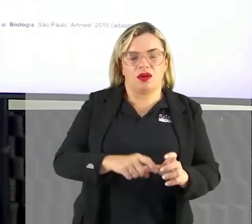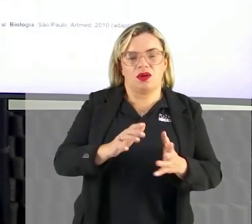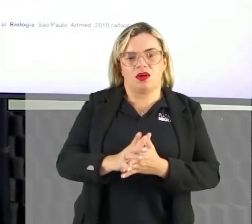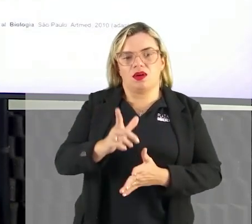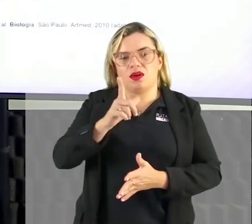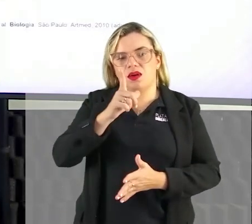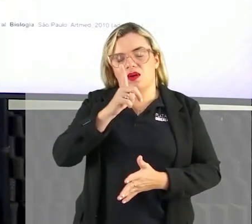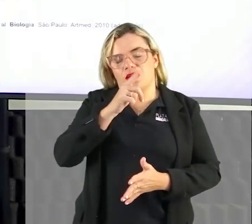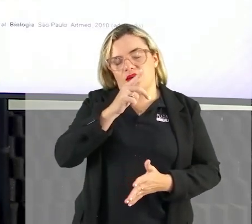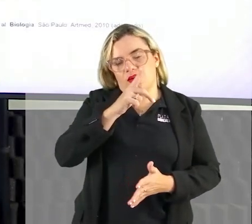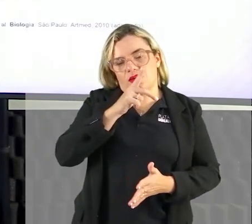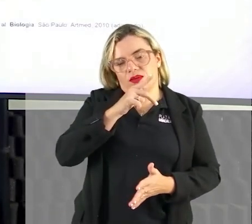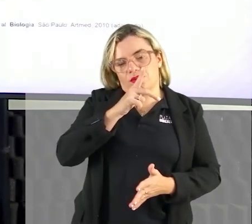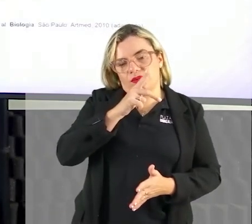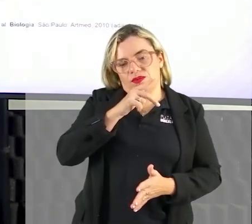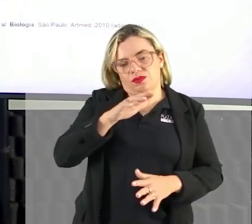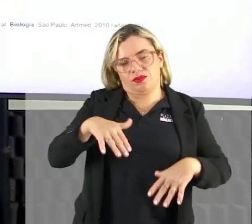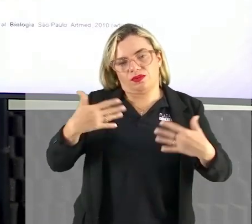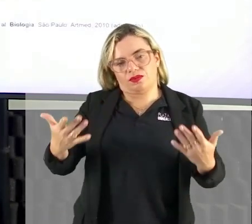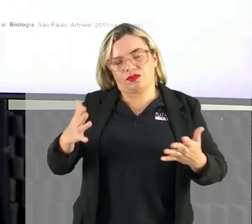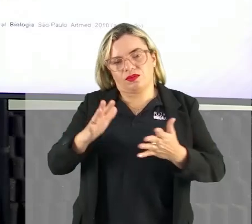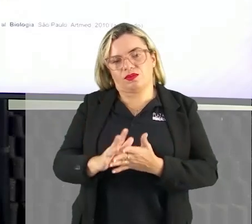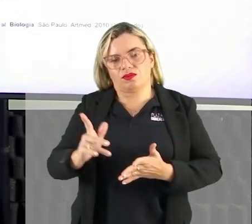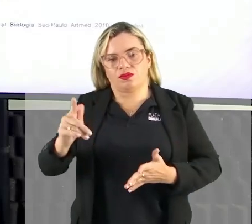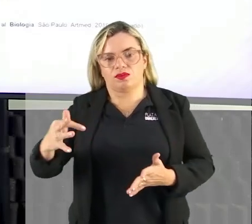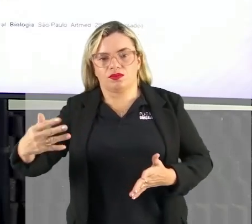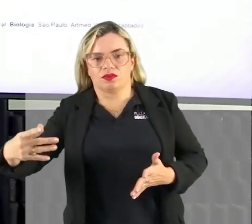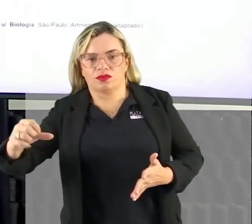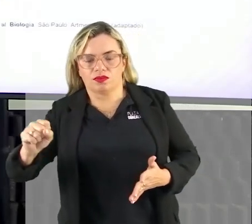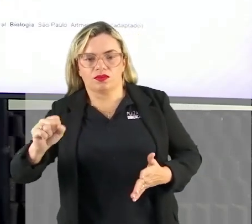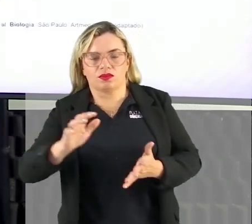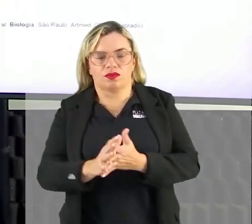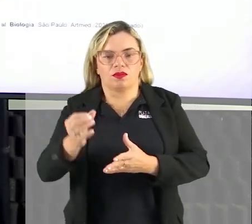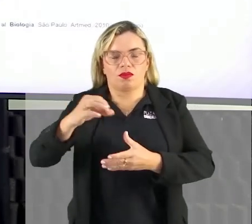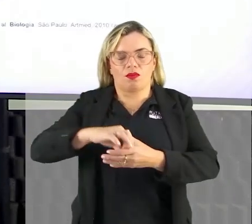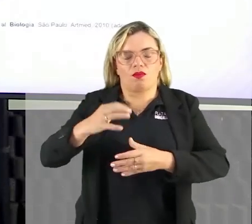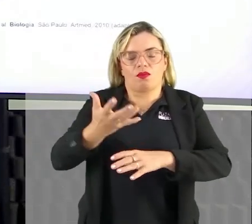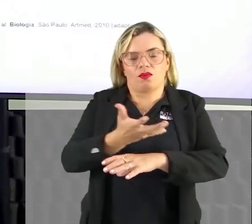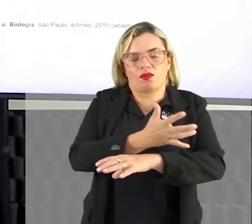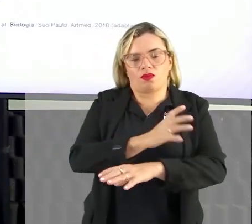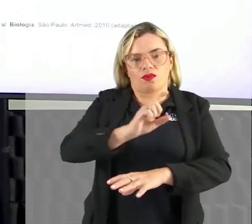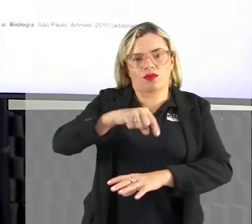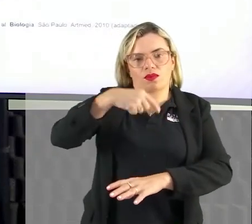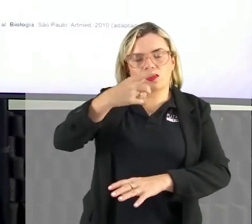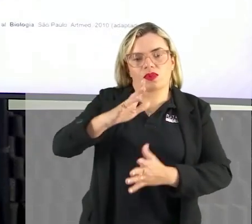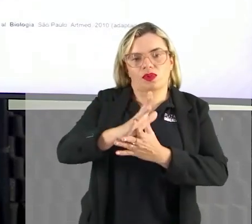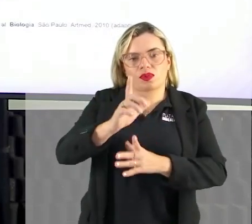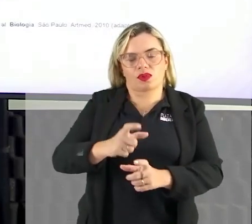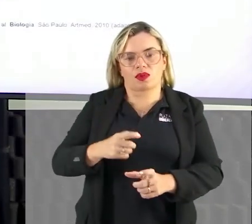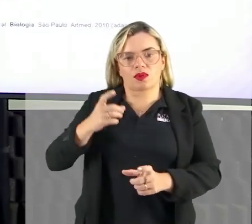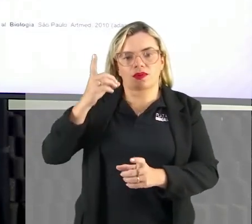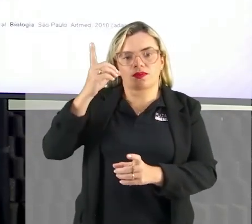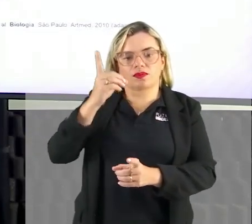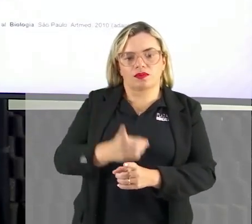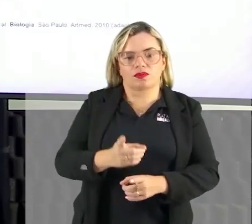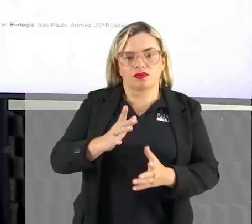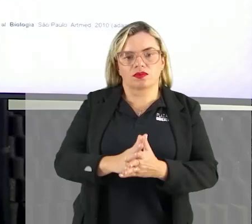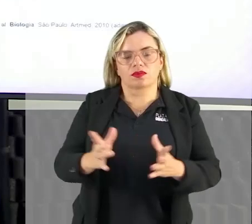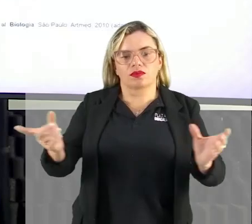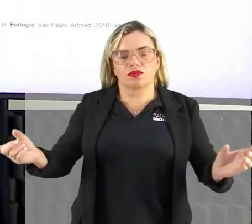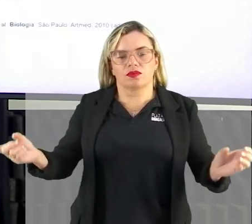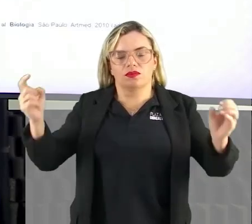para que os seus gametas pudessem encontrar o outro gameta para se fecundar,